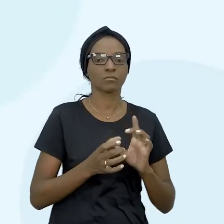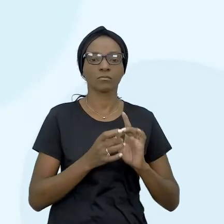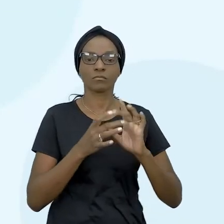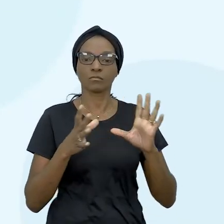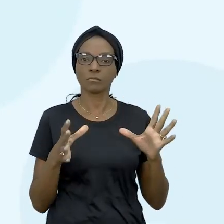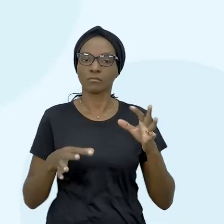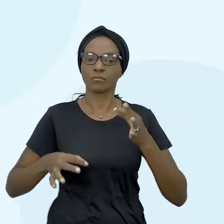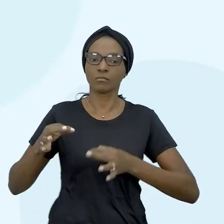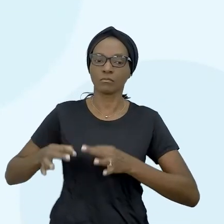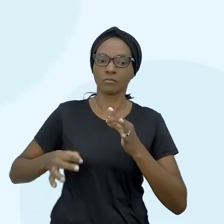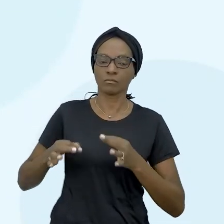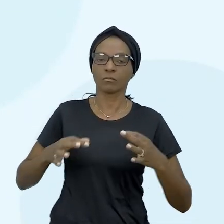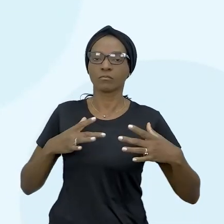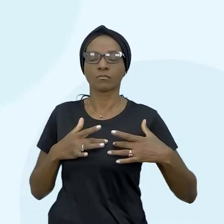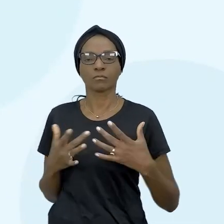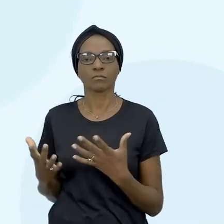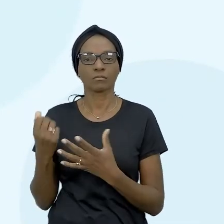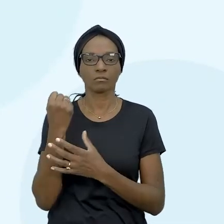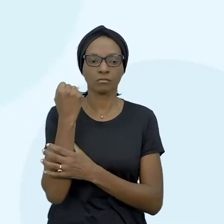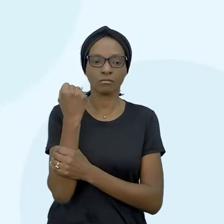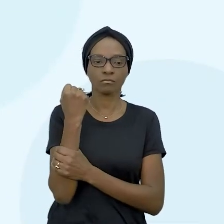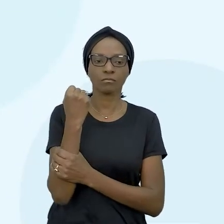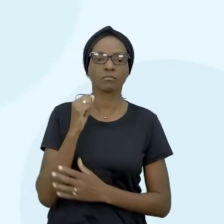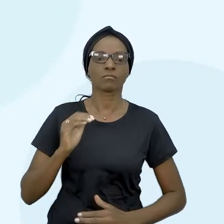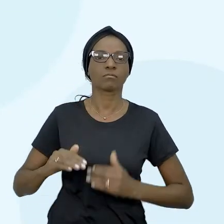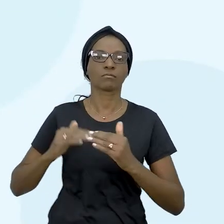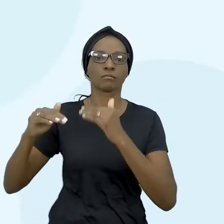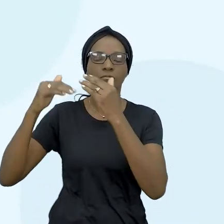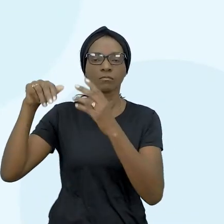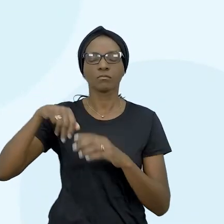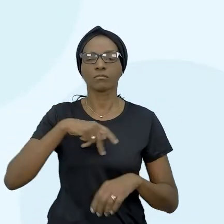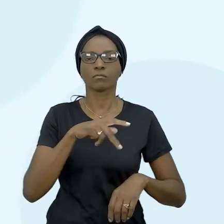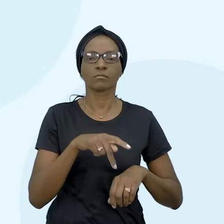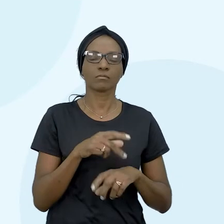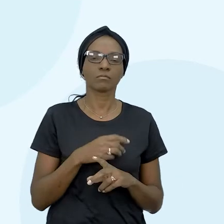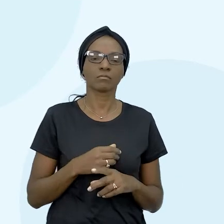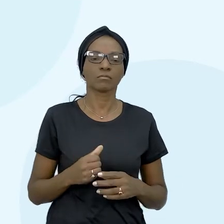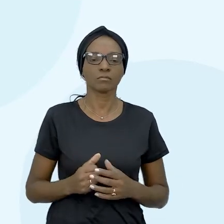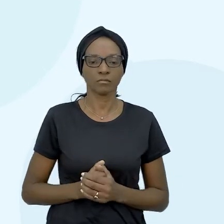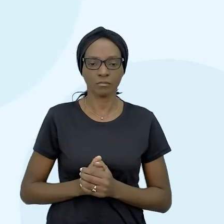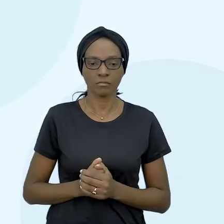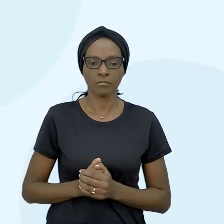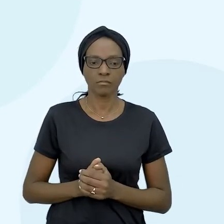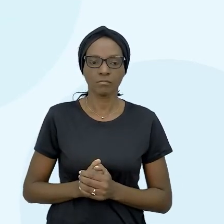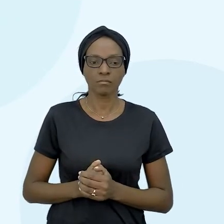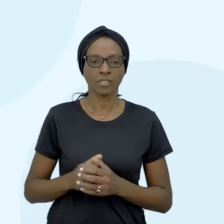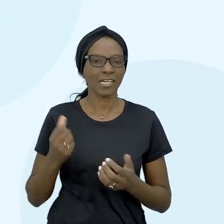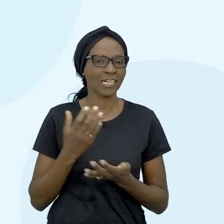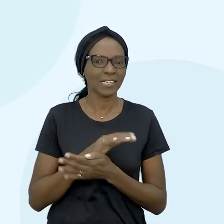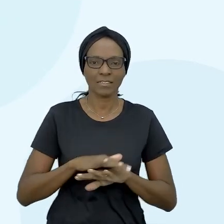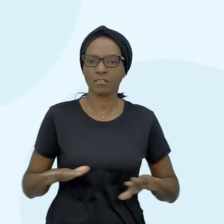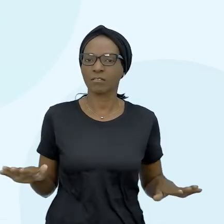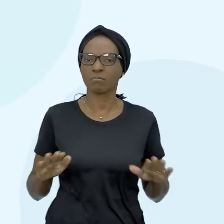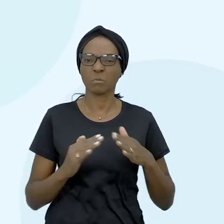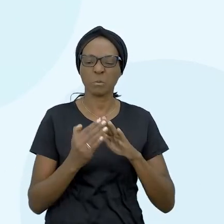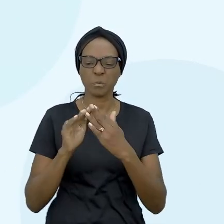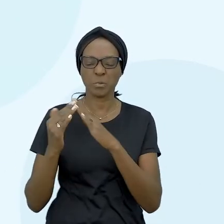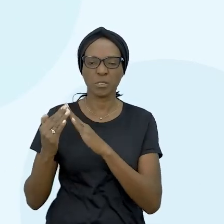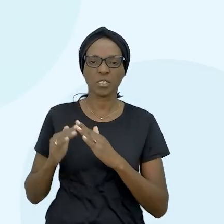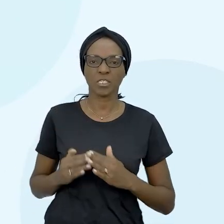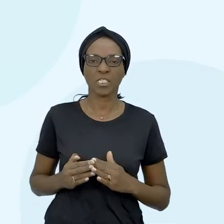solidária, garantir o desenvolvimento nacional, erradicar a pobreza e